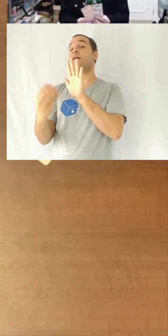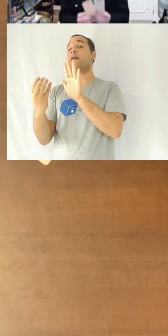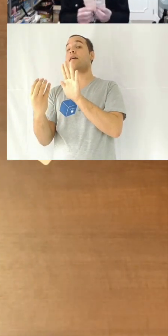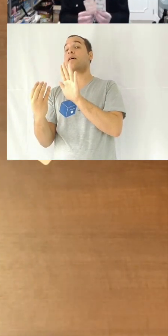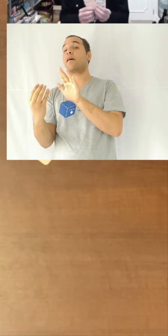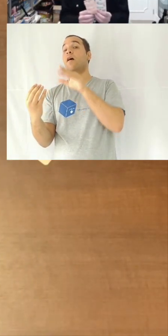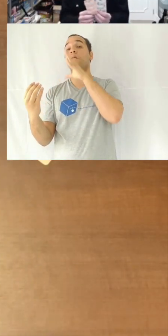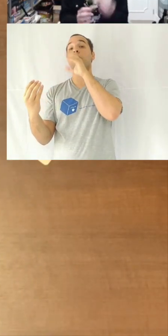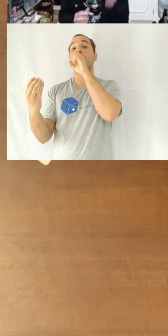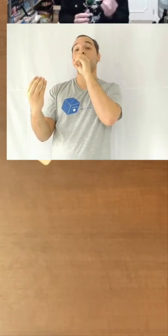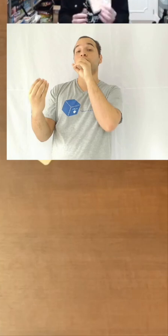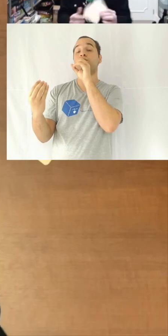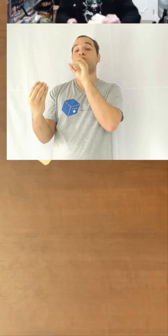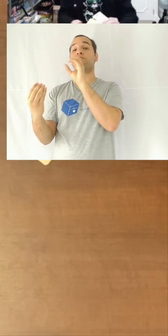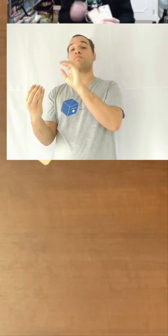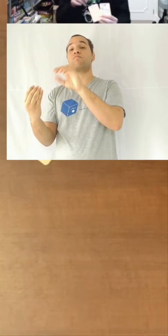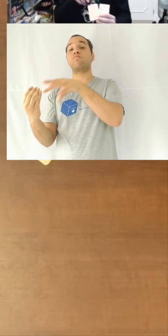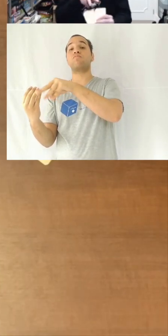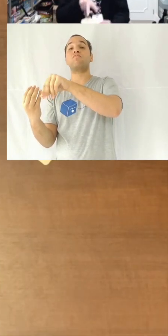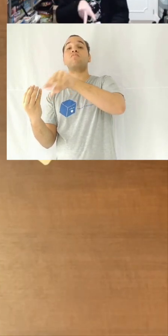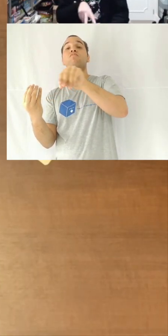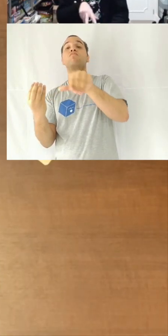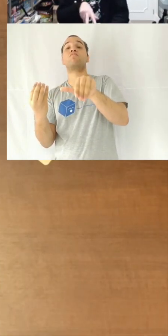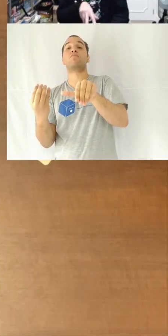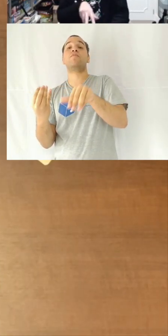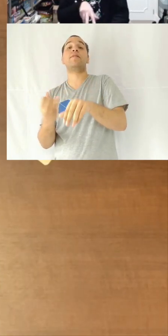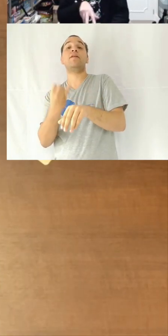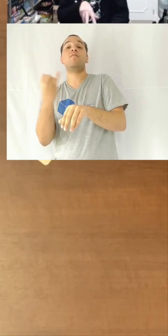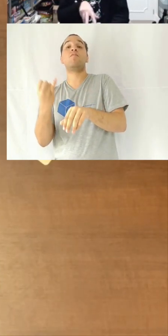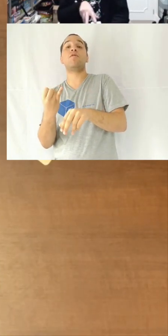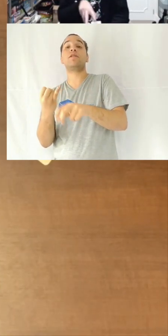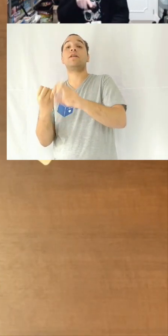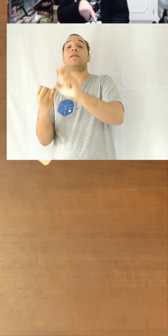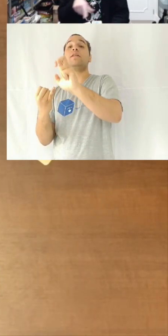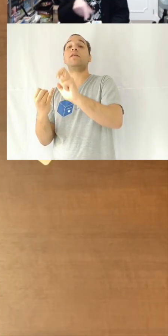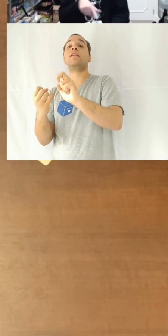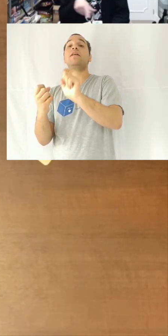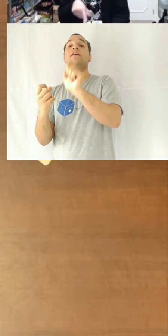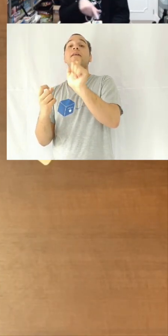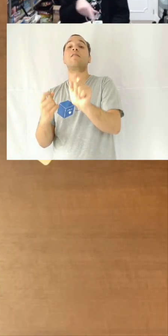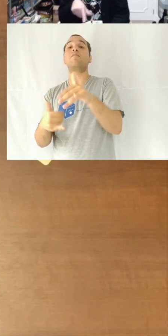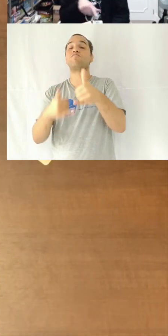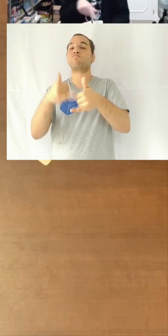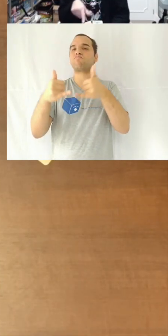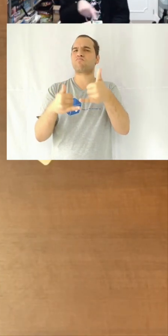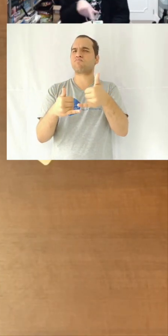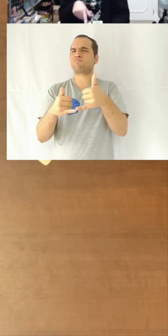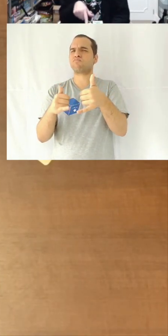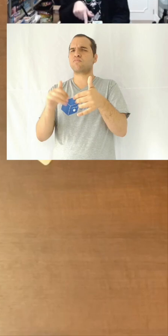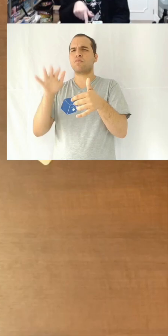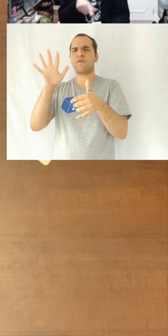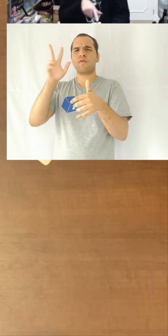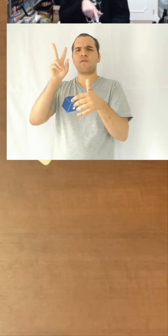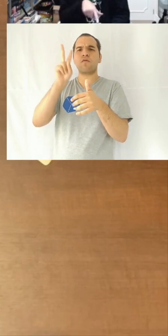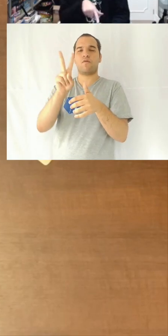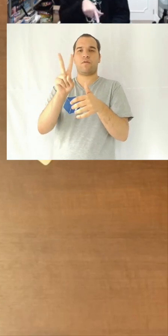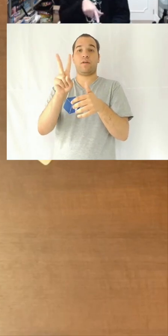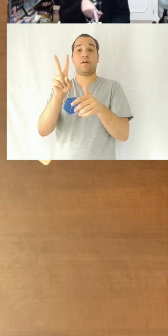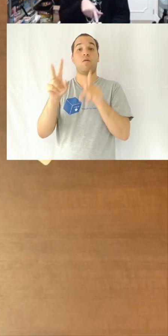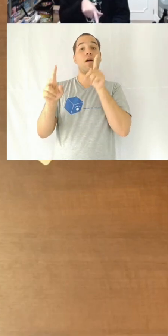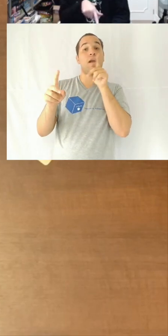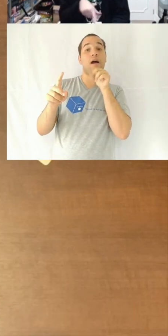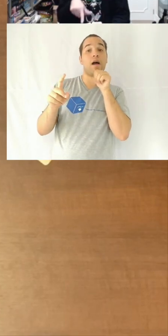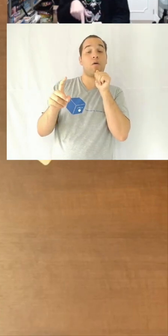eles vão segurar elas assim, meio que separadas, tá? Para que os oponentes possam efetivamente ver os fundos das cartas que eles têm. Se eles têm